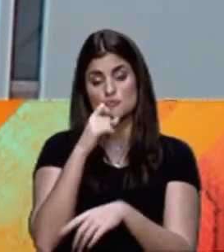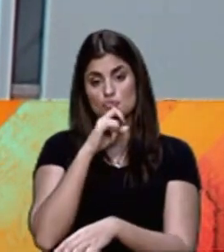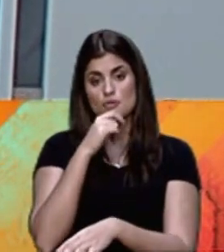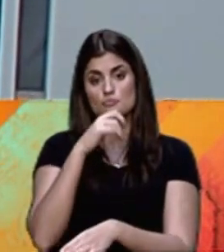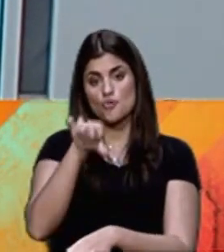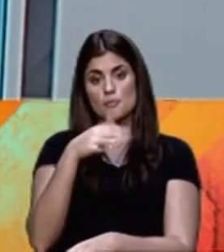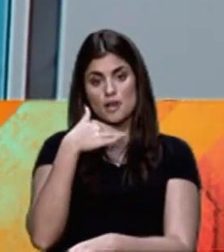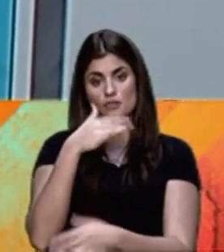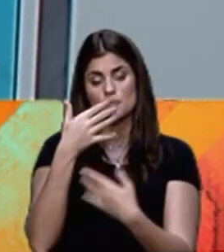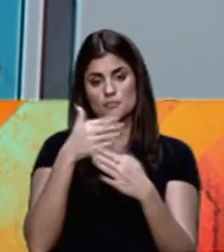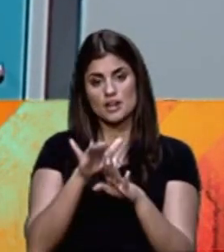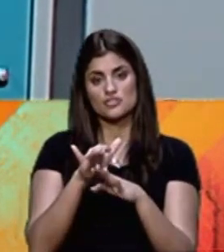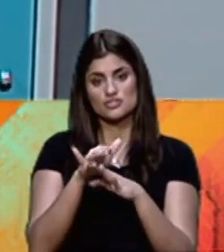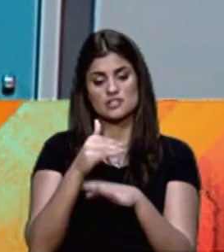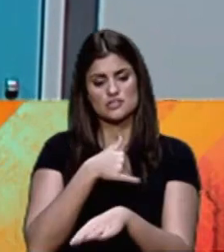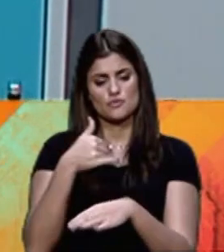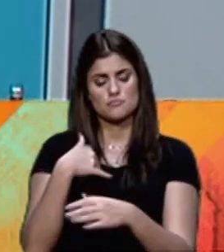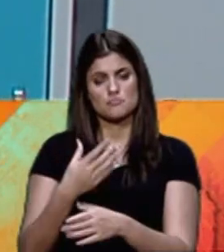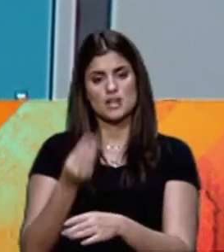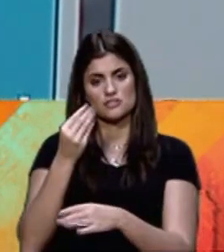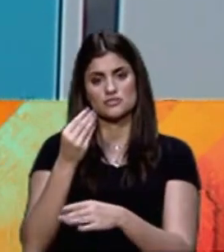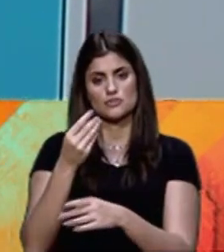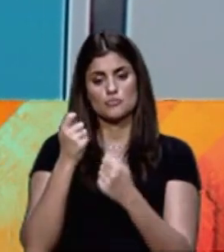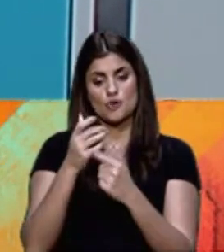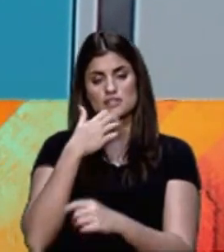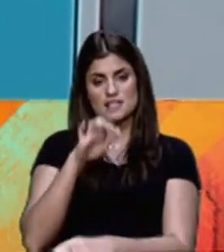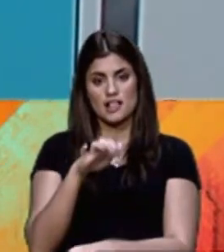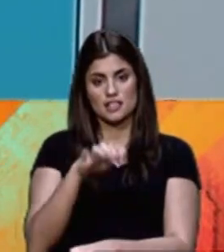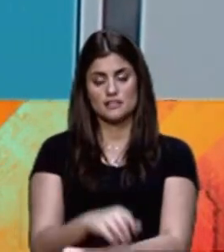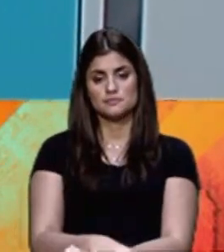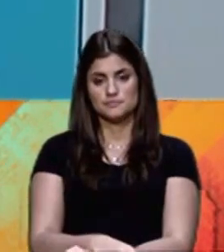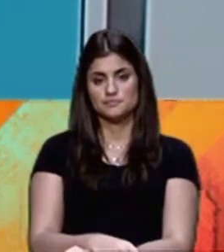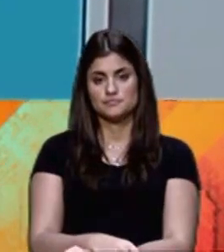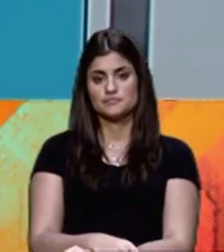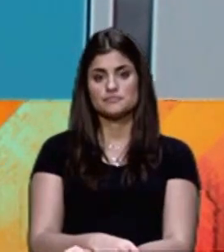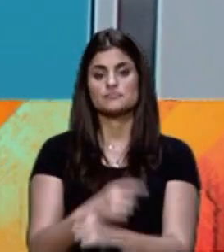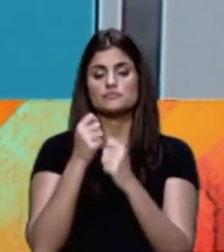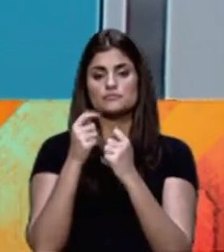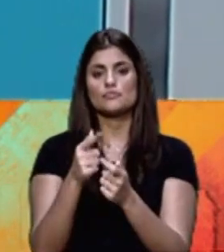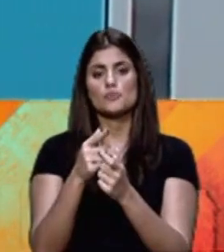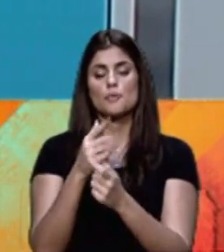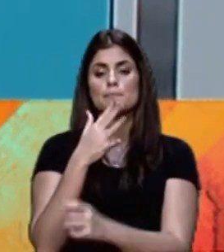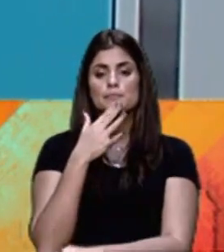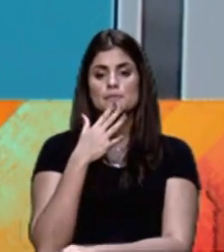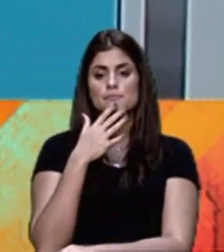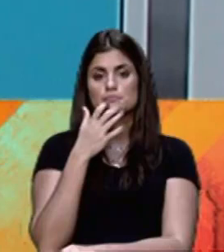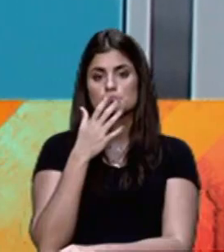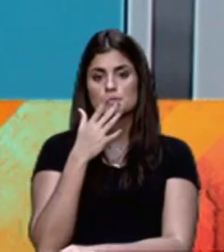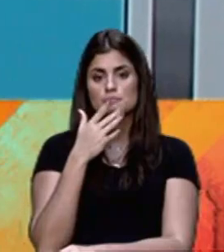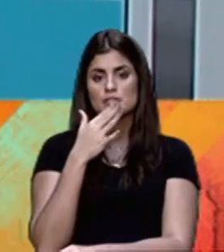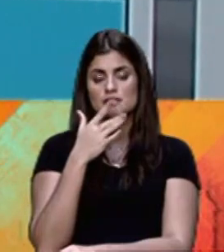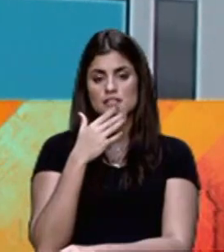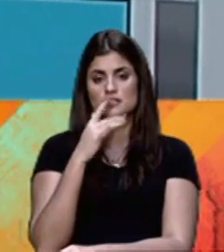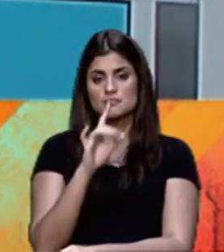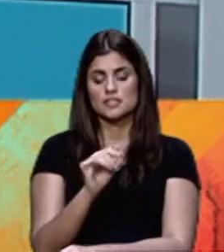fica mais saudável e mais light. Um pouquinho de sal, não é? Um bocadinho de pimenta também que